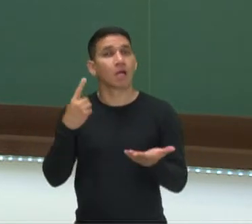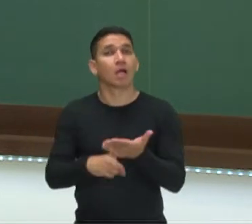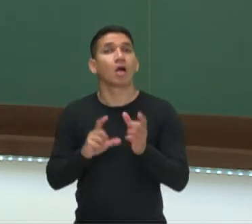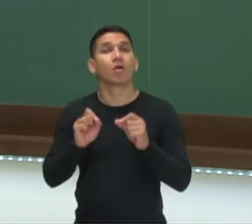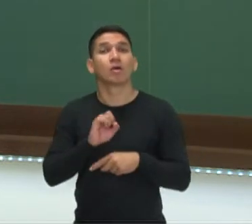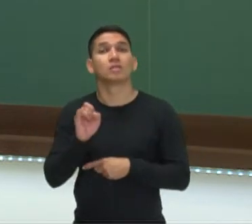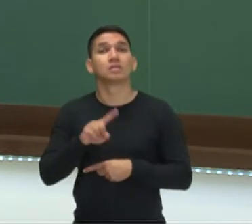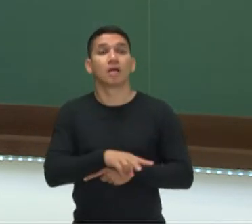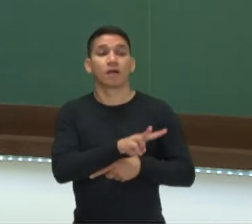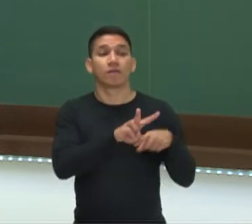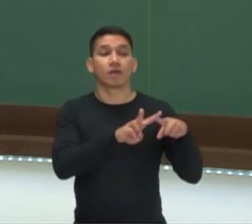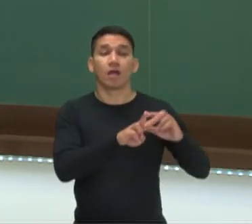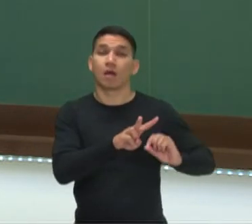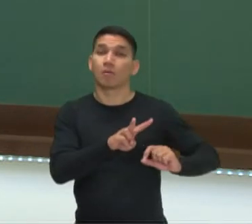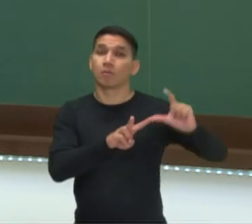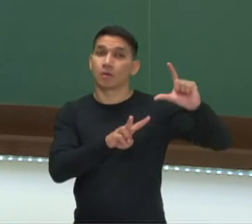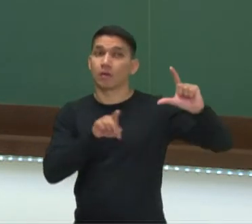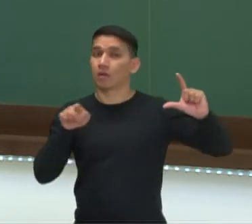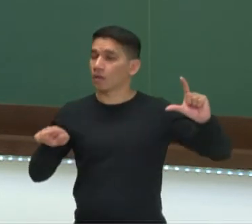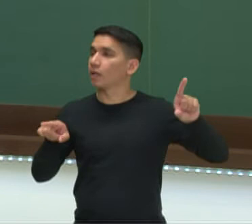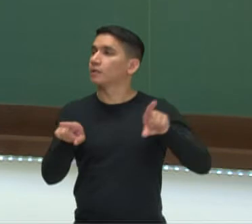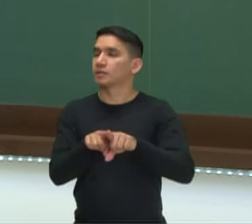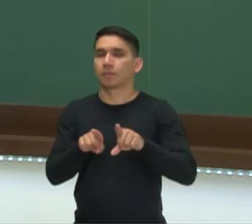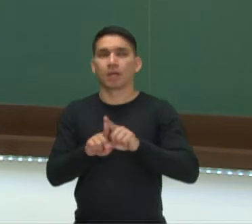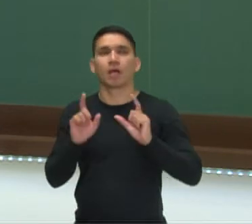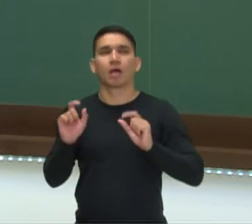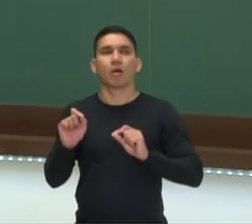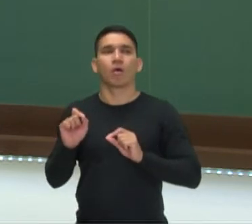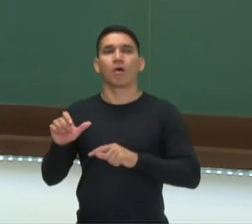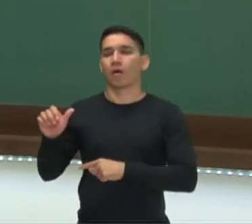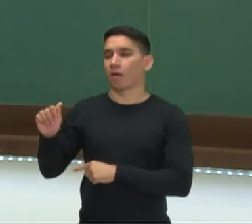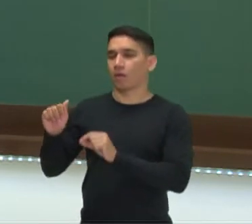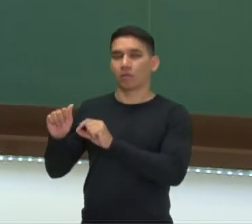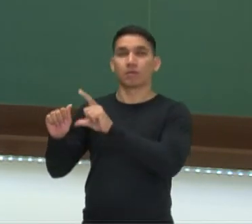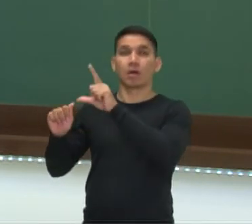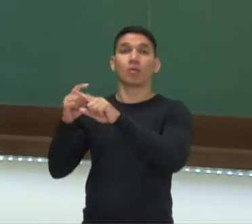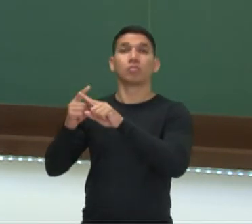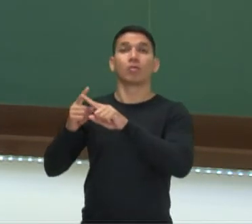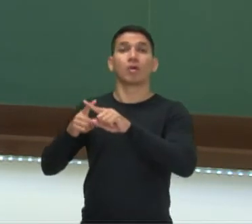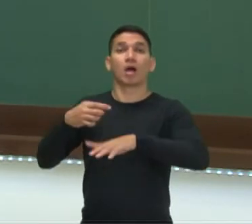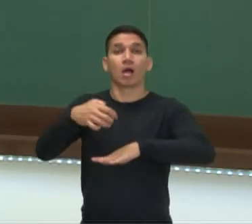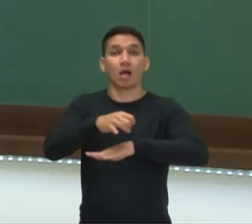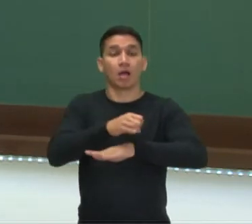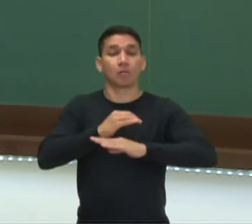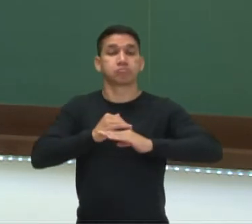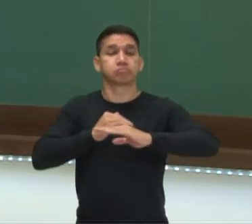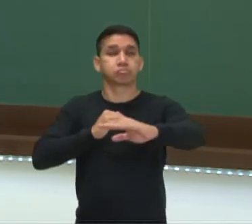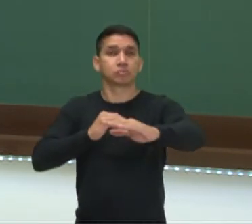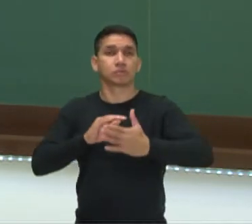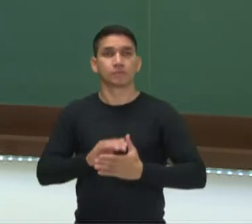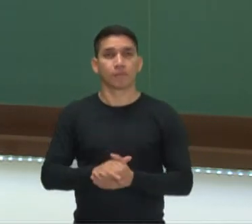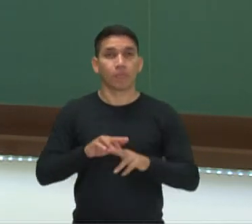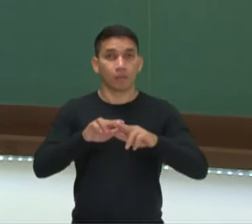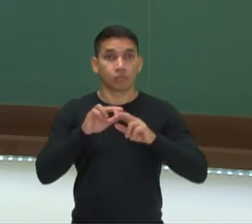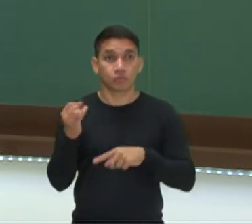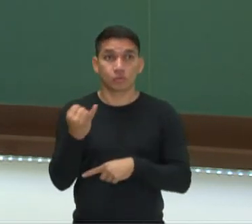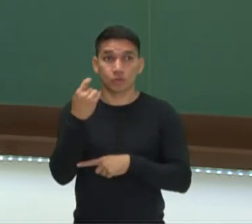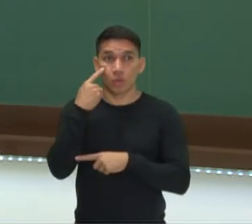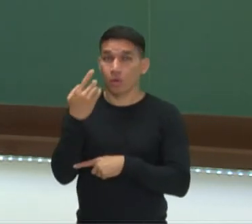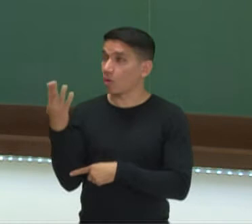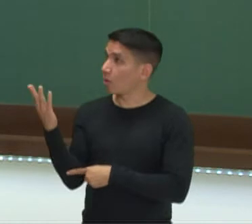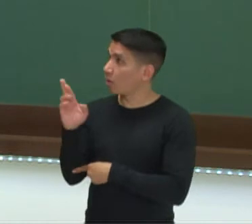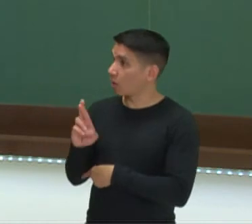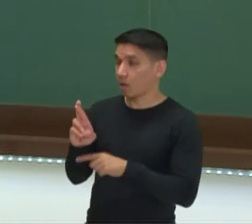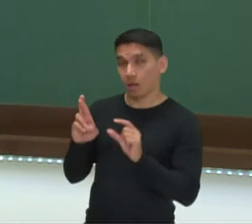elétrica aumentar, a corrente elétrica aumenta na mesma proporção, porque a resistência se mantém constante. Então é muito importante que a